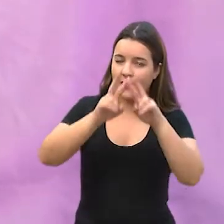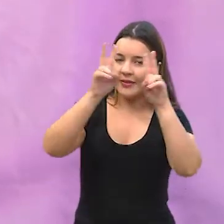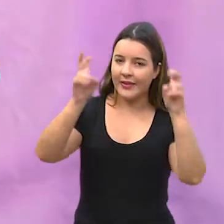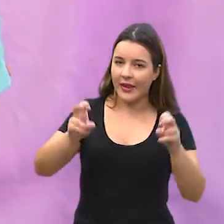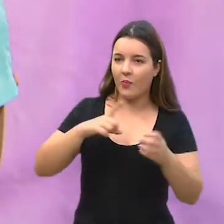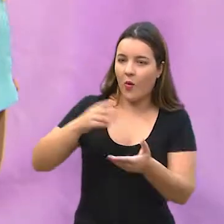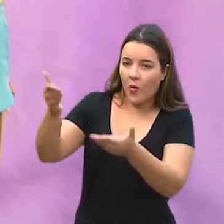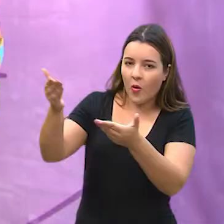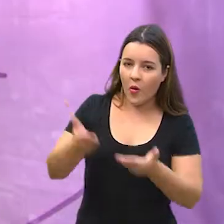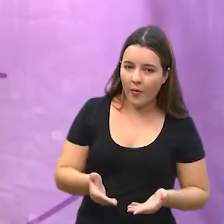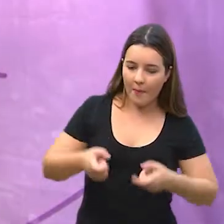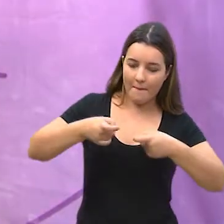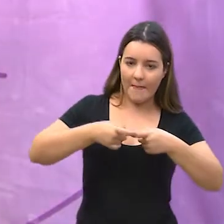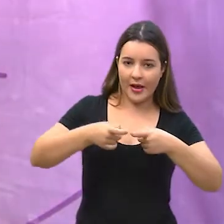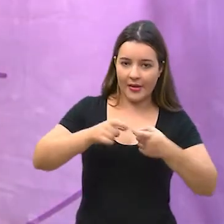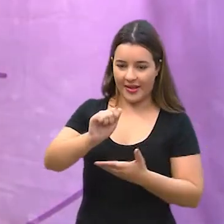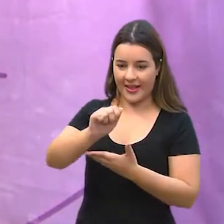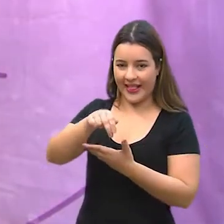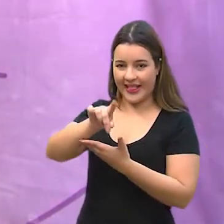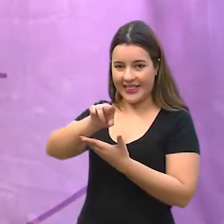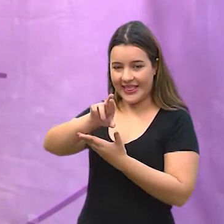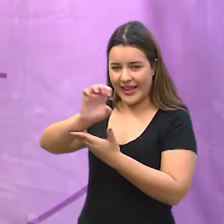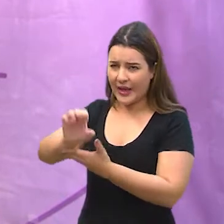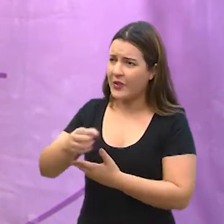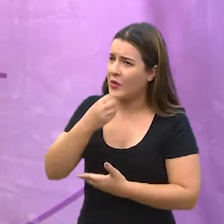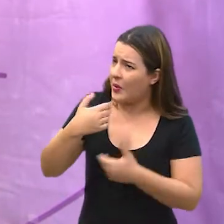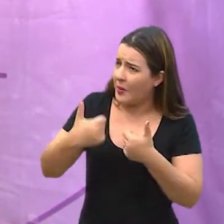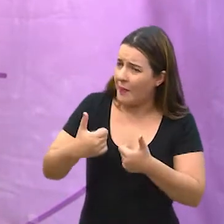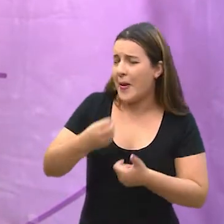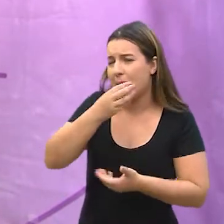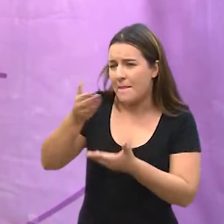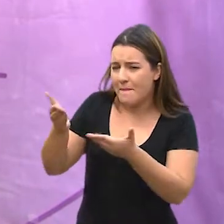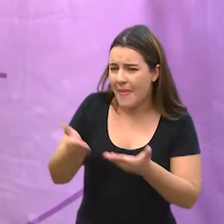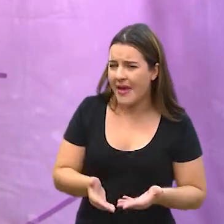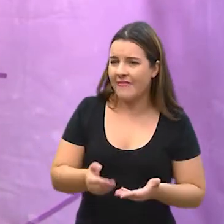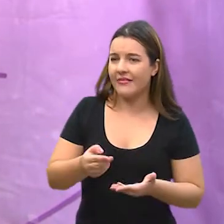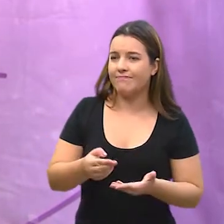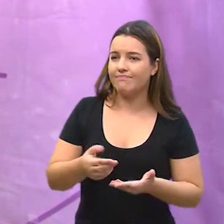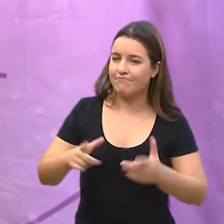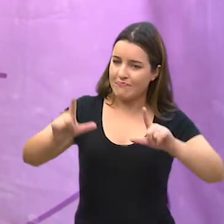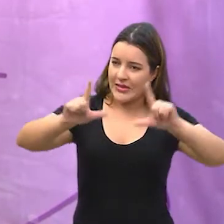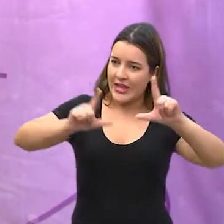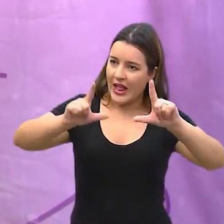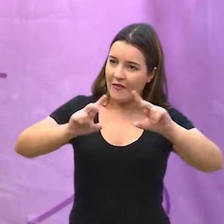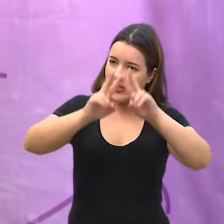aqui comigo na tela o Dr. André. Tudo bem, doutor? Seja muito bem-vindo aqui no Saúde é Vida.